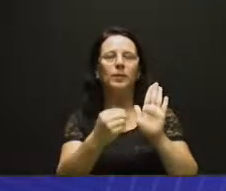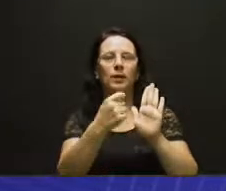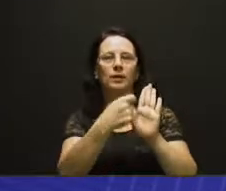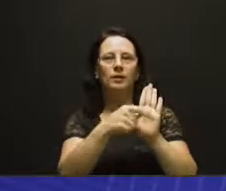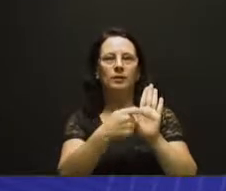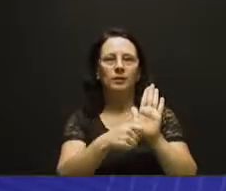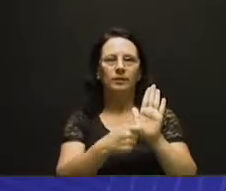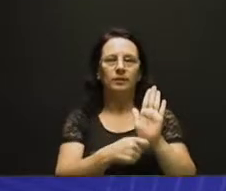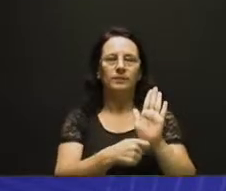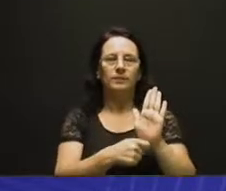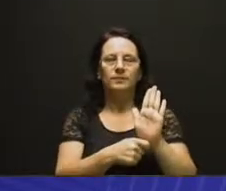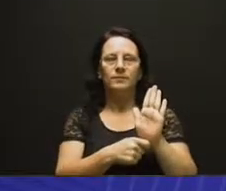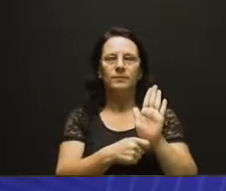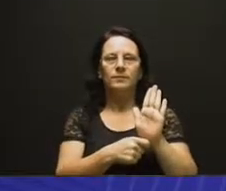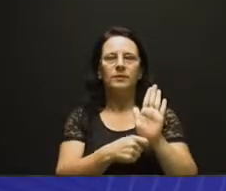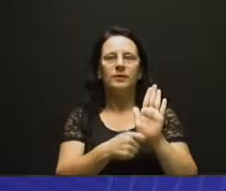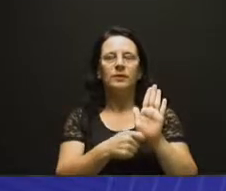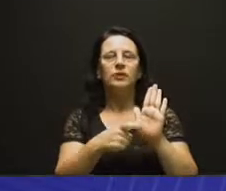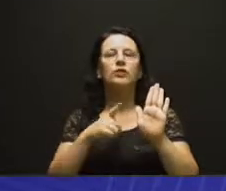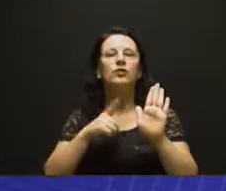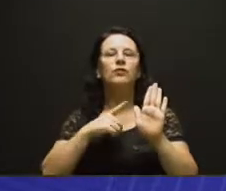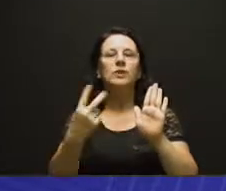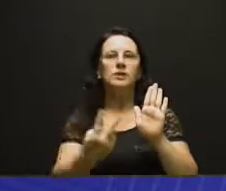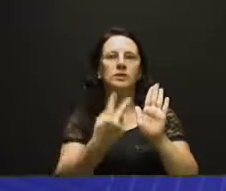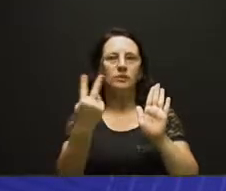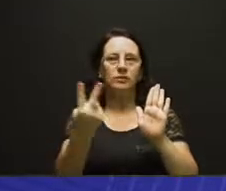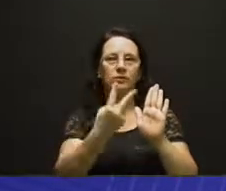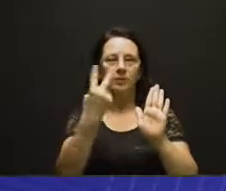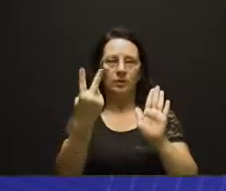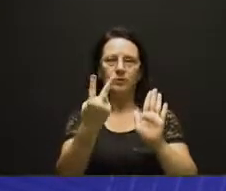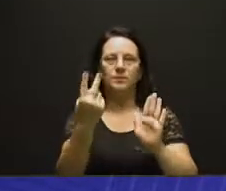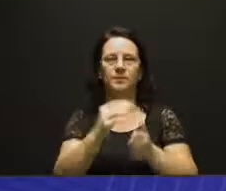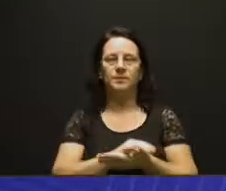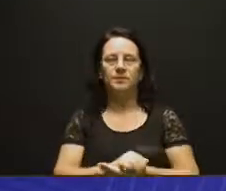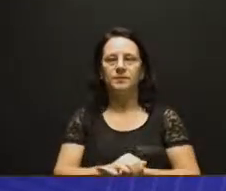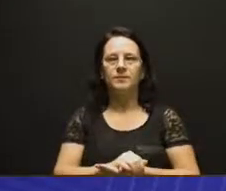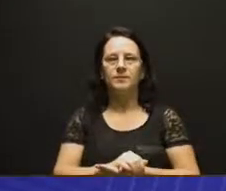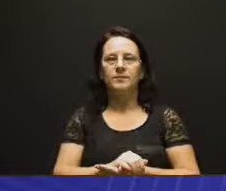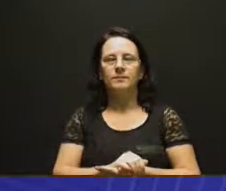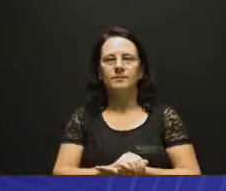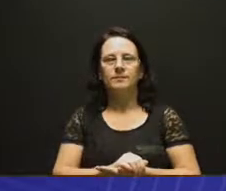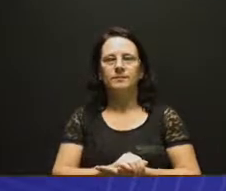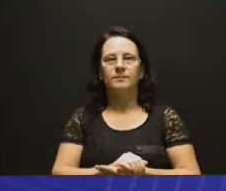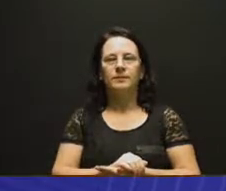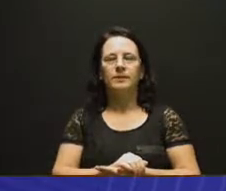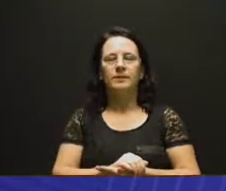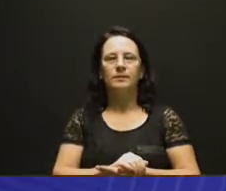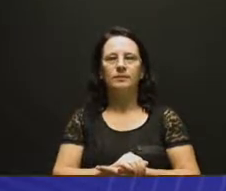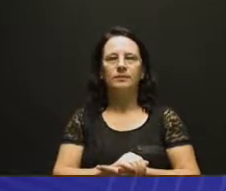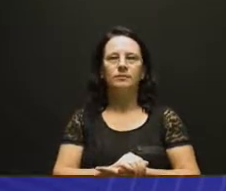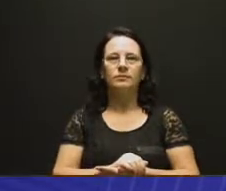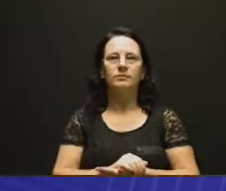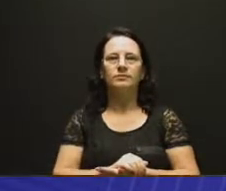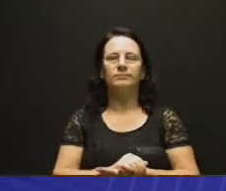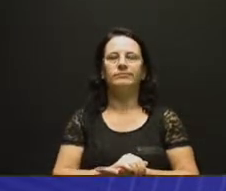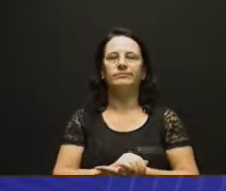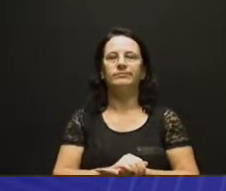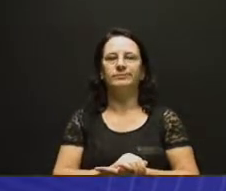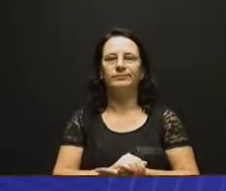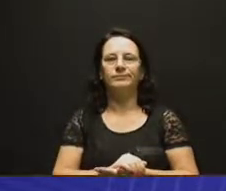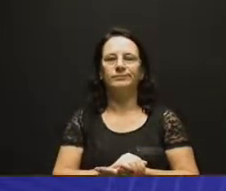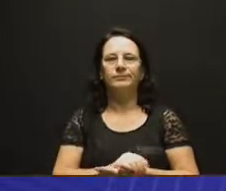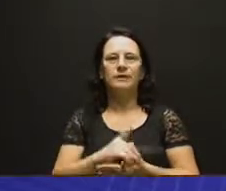pra que ela valesse tivesse validade até então é a gente tem que simplesmente se